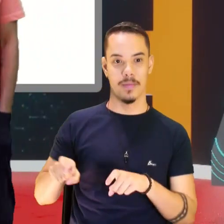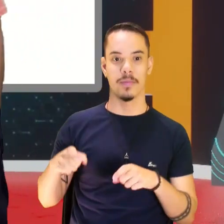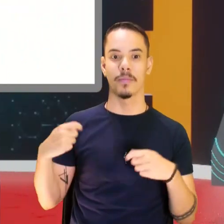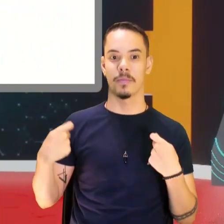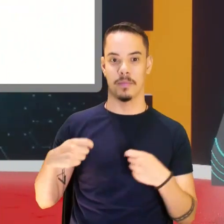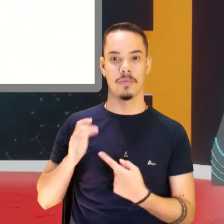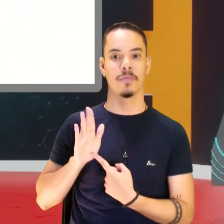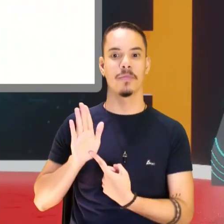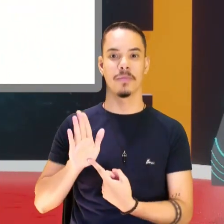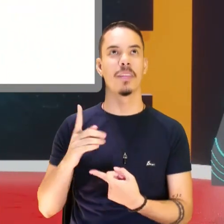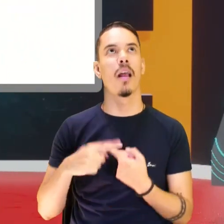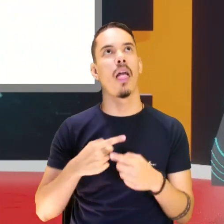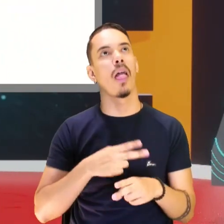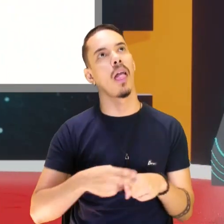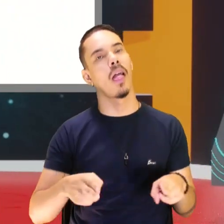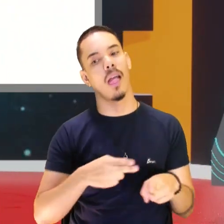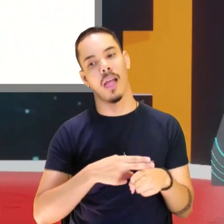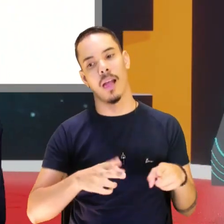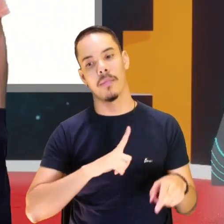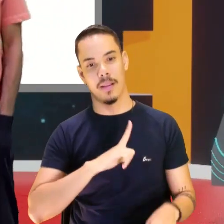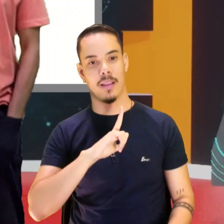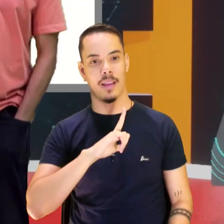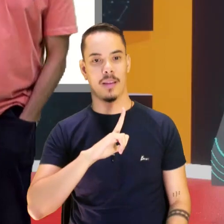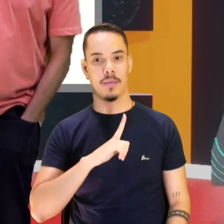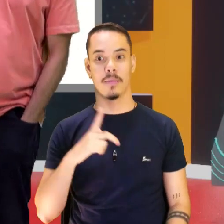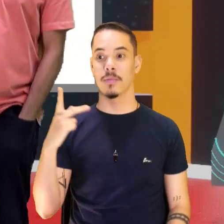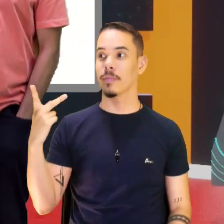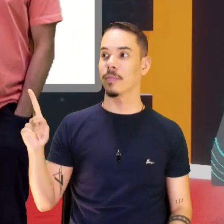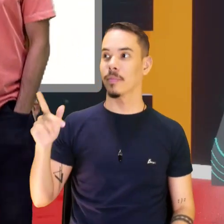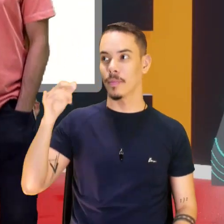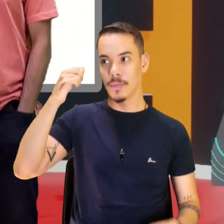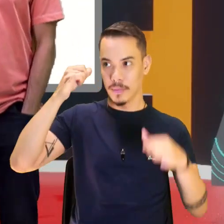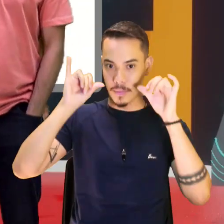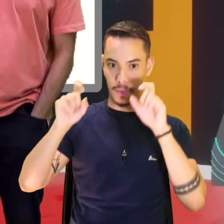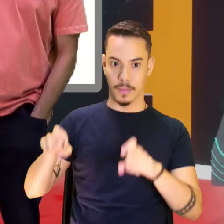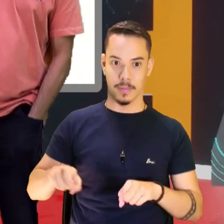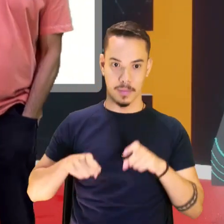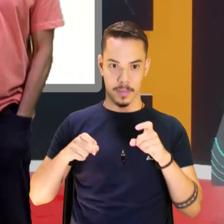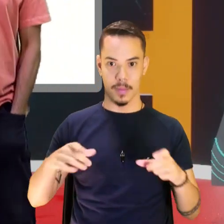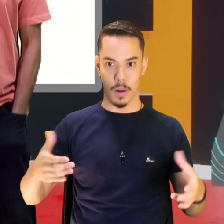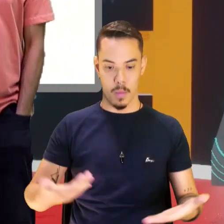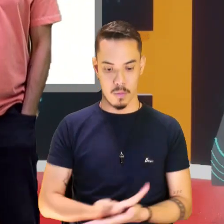né? Ele fica disfarçando, mas ele tem. Lá na tua fazenda, se você vai escavar um poço,